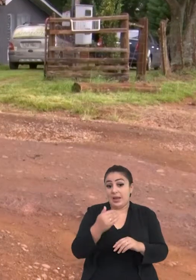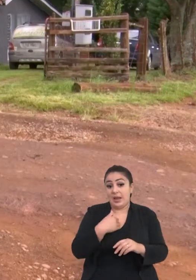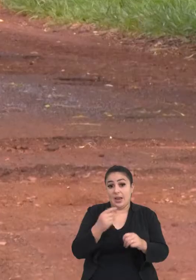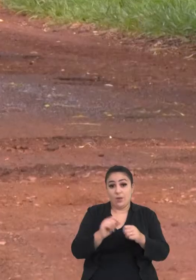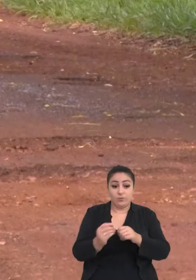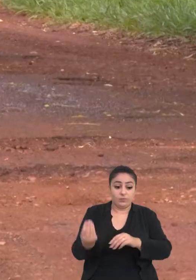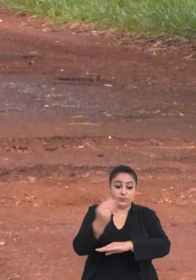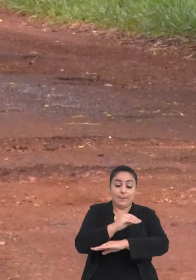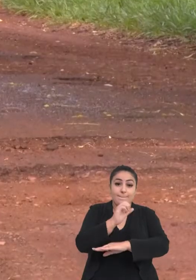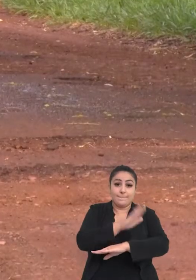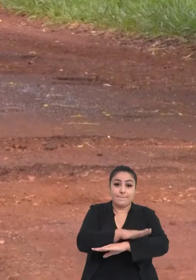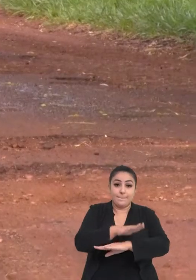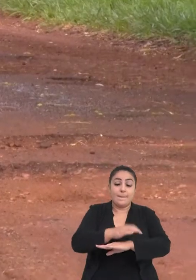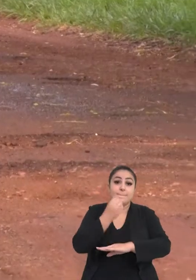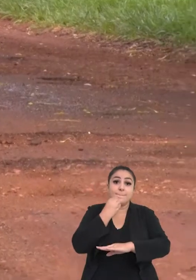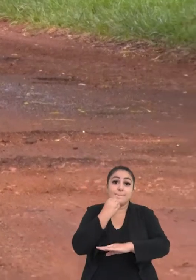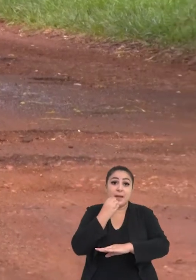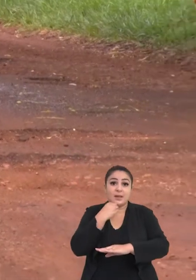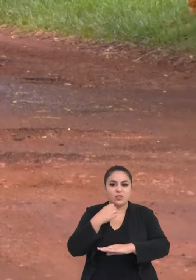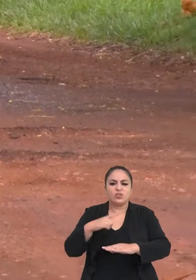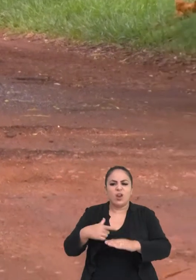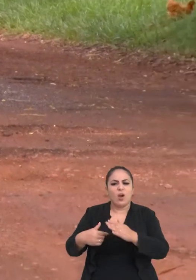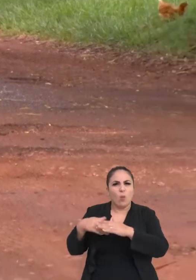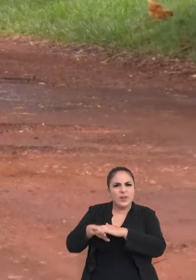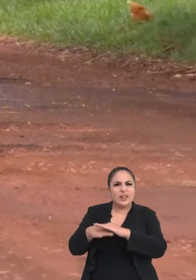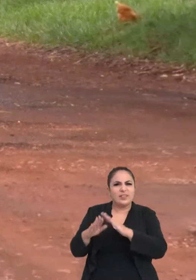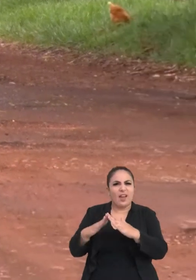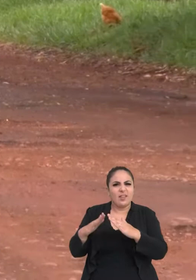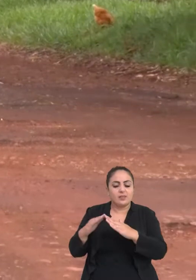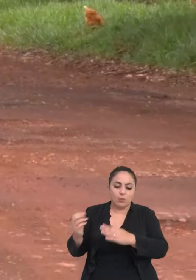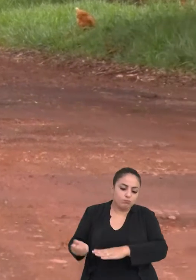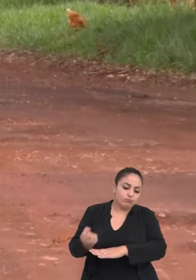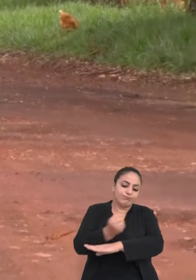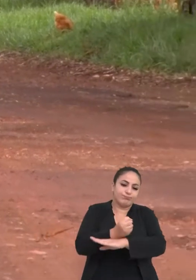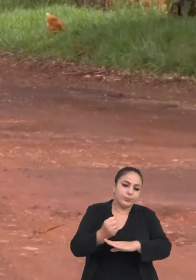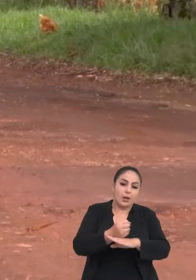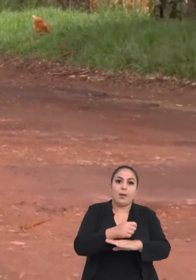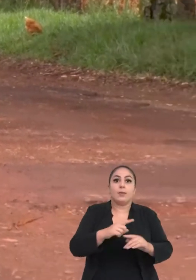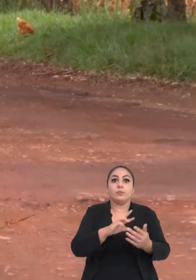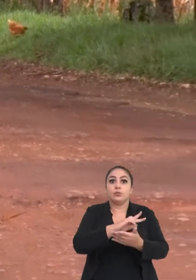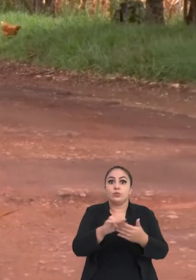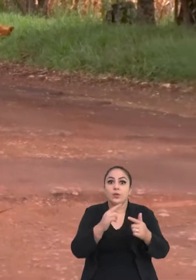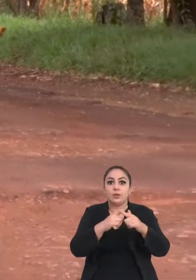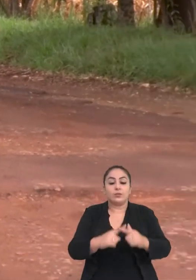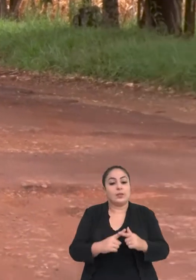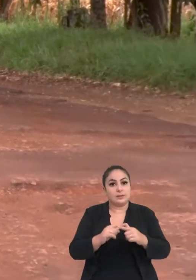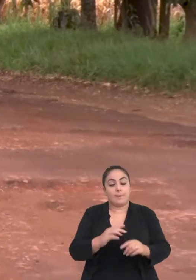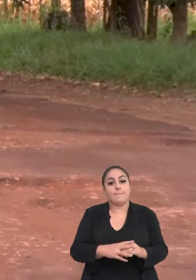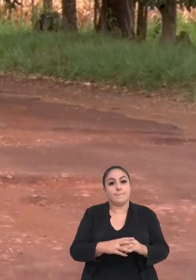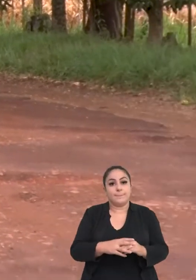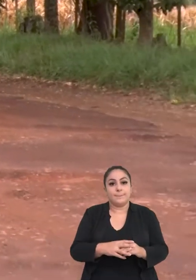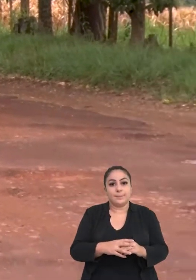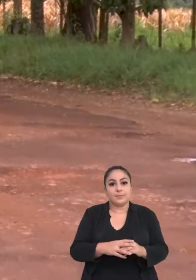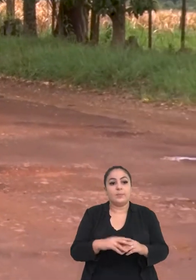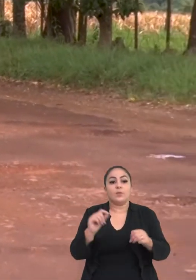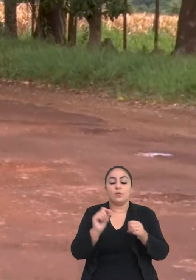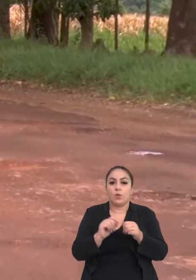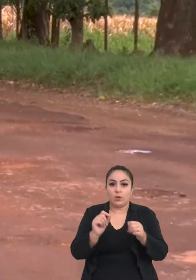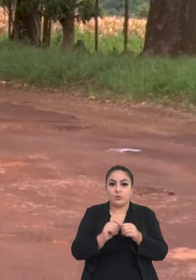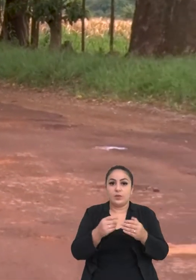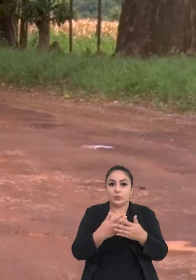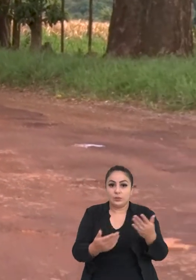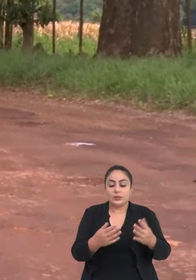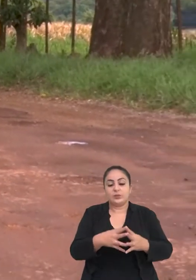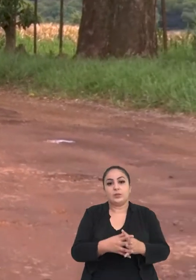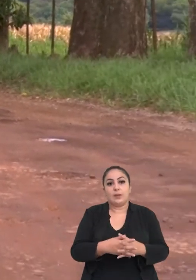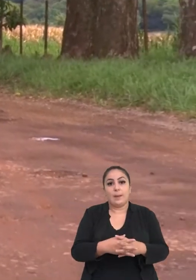aí, é eu mesmo que tapo. Eu tinha pedra brita amontoada ali dentro, eu trouxe, tapei, mas várias vezes. Várias